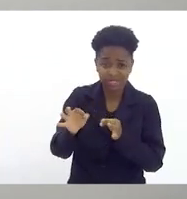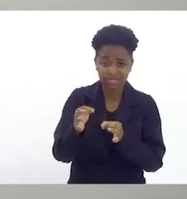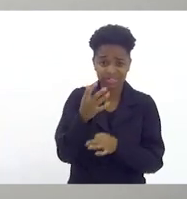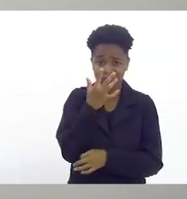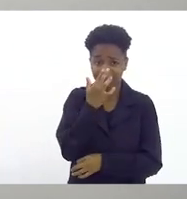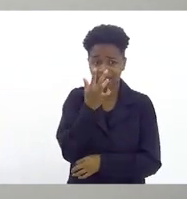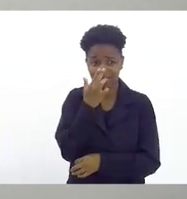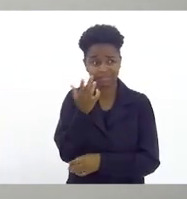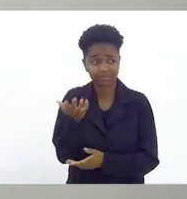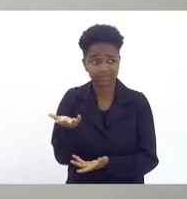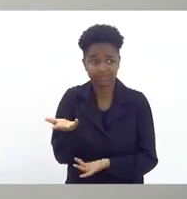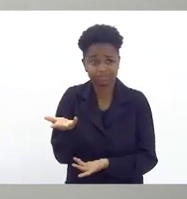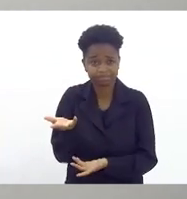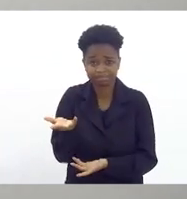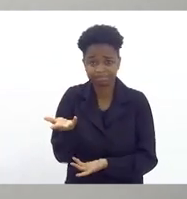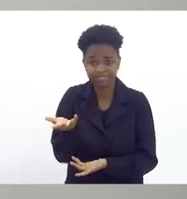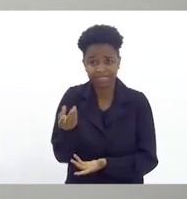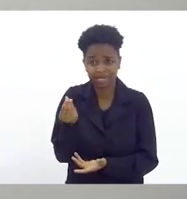como como